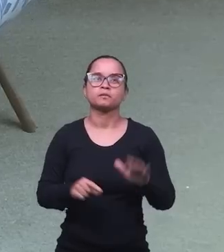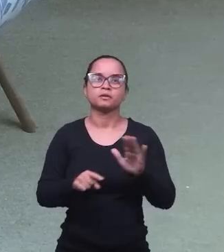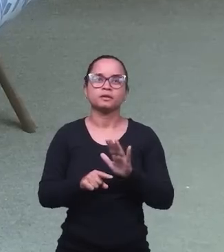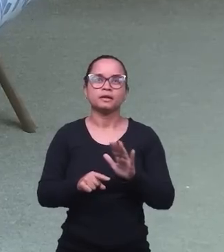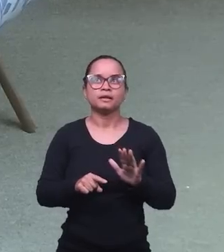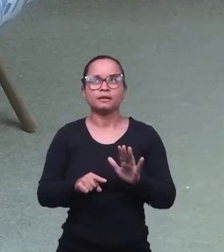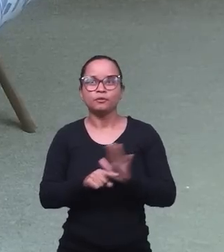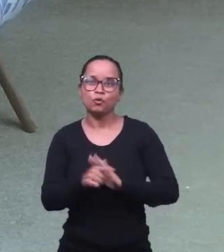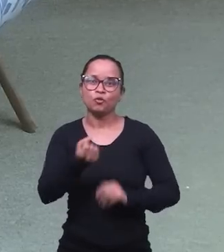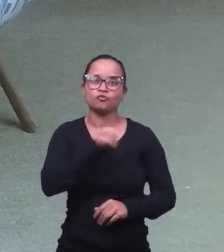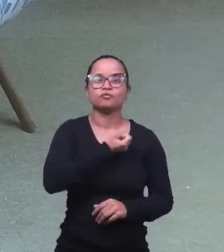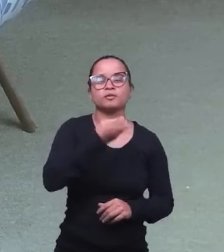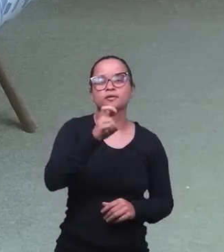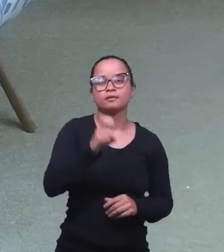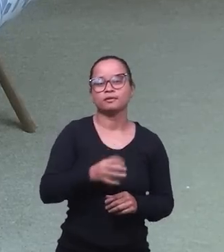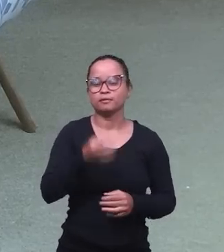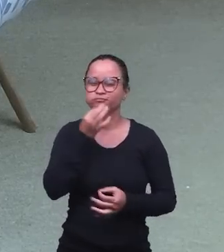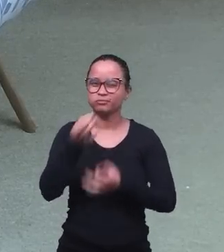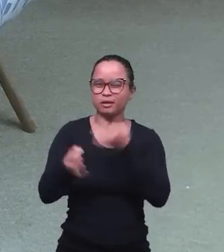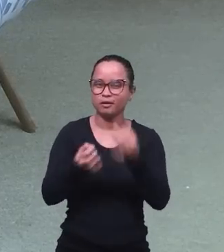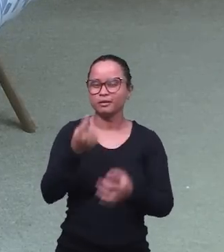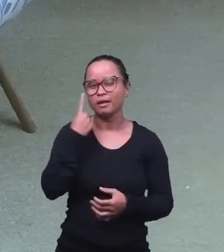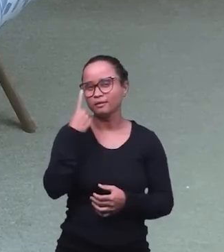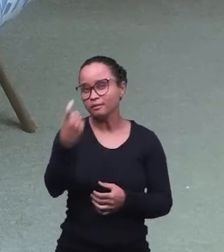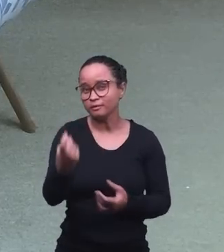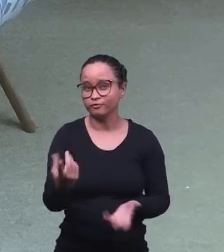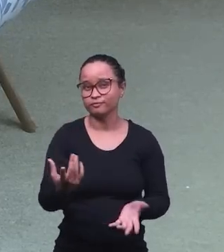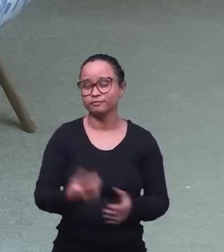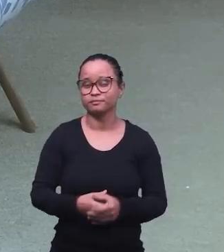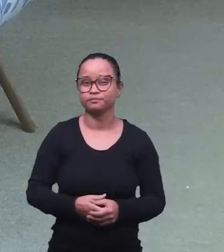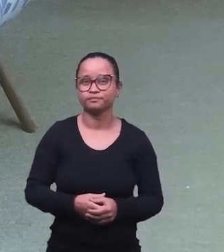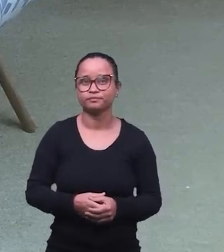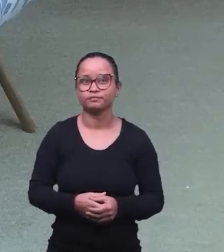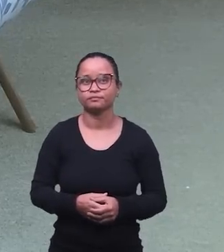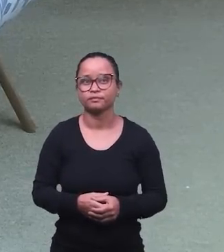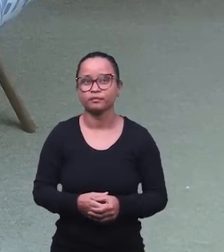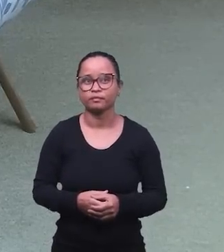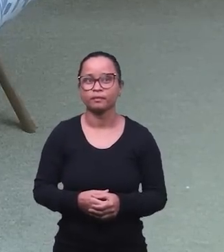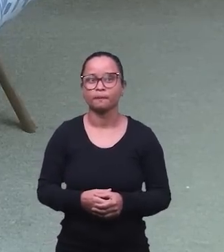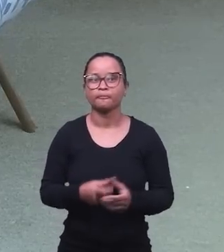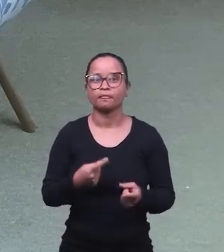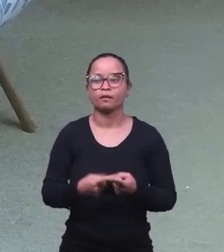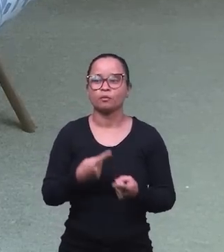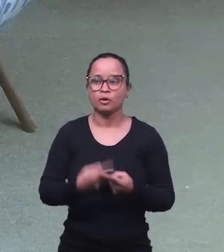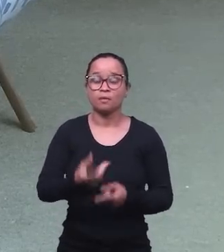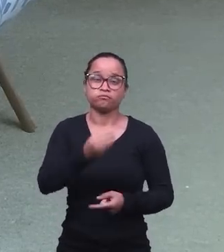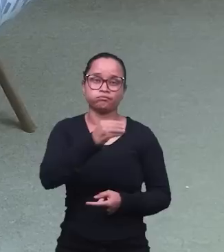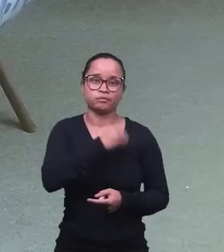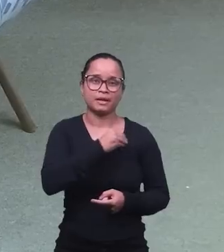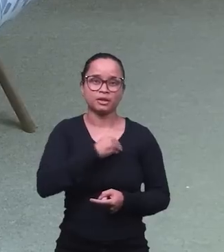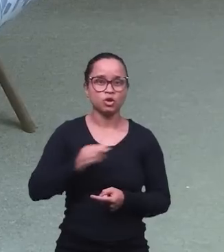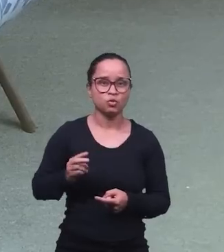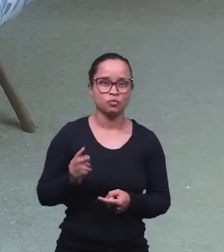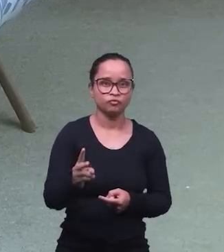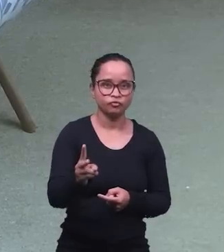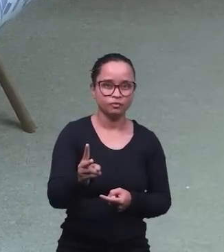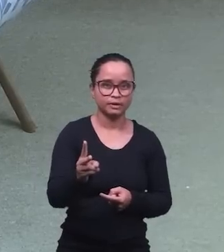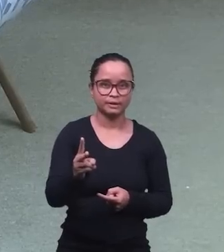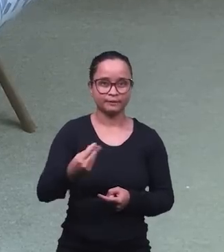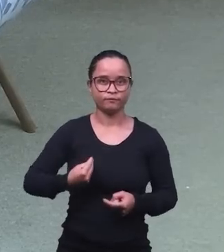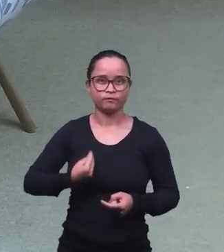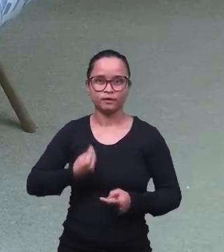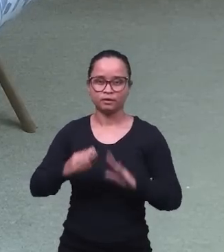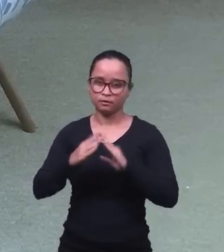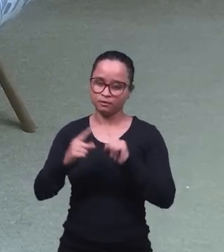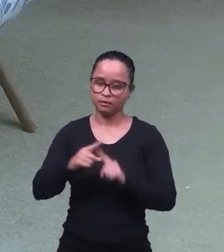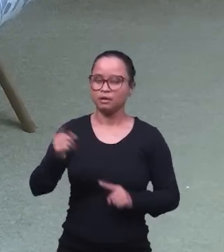de número 5, gostaríamos de deixar aqui um comentário muito interessante, é que o pecado ele não permanece na vida da